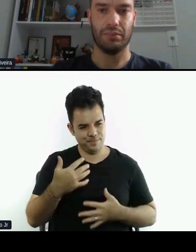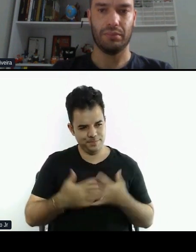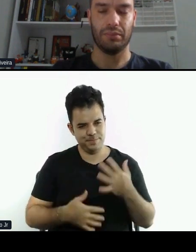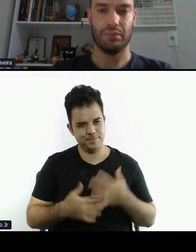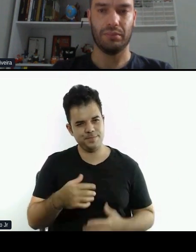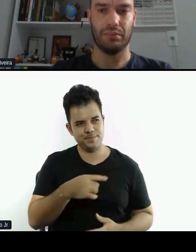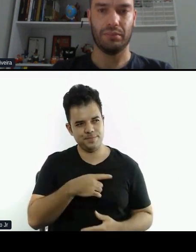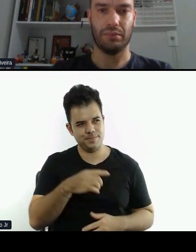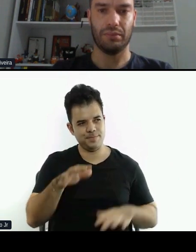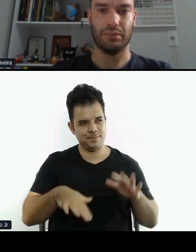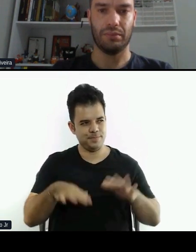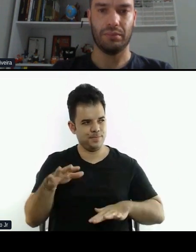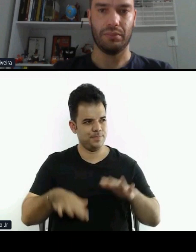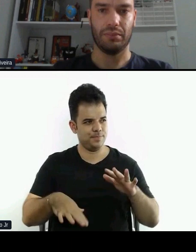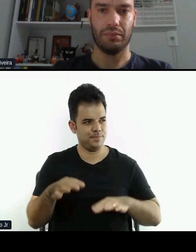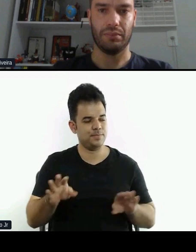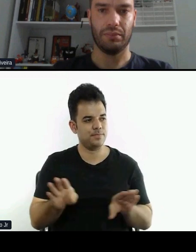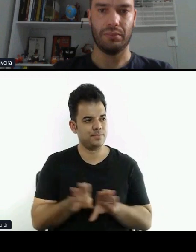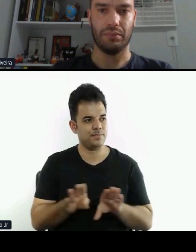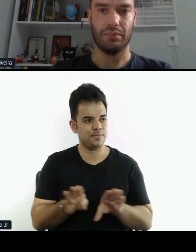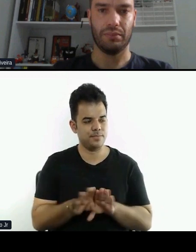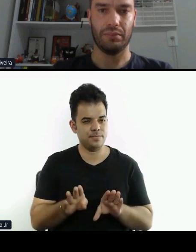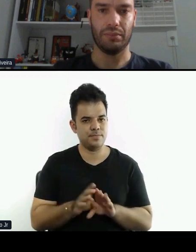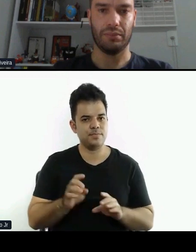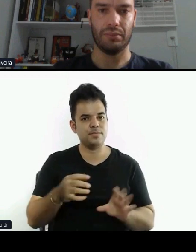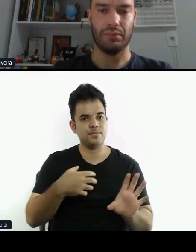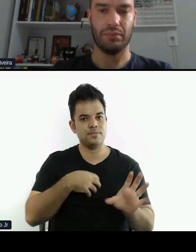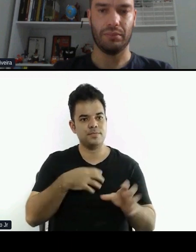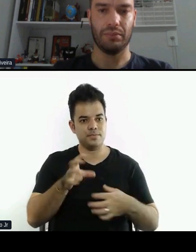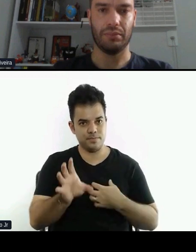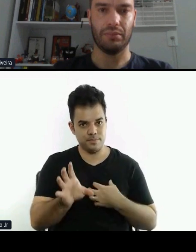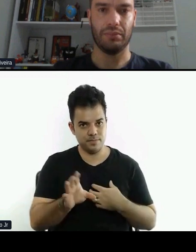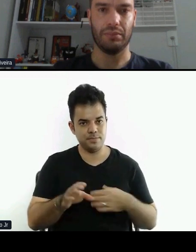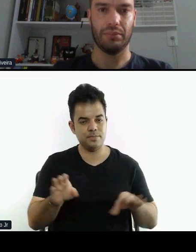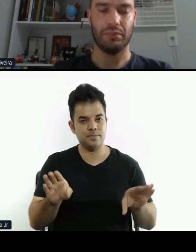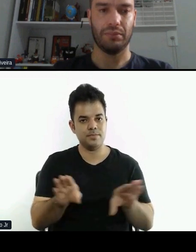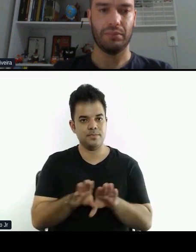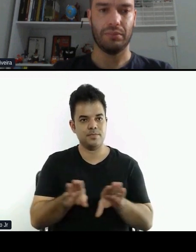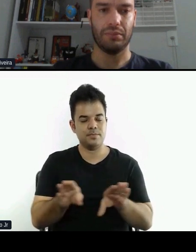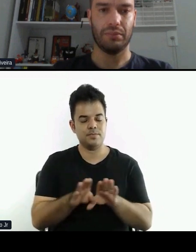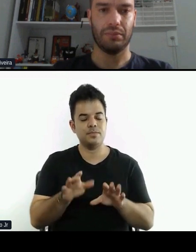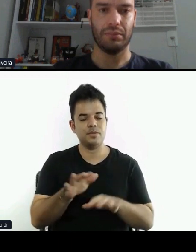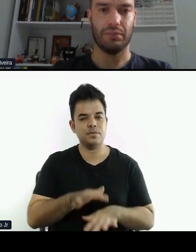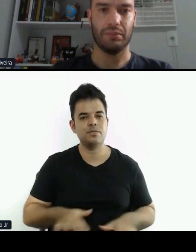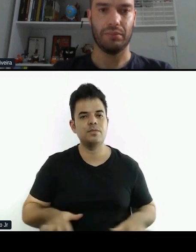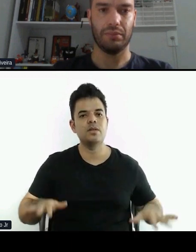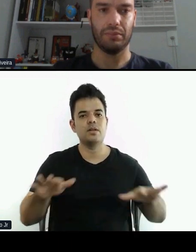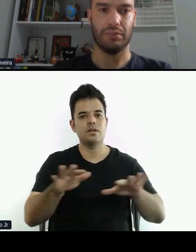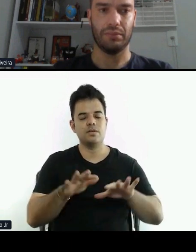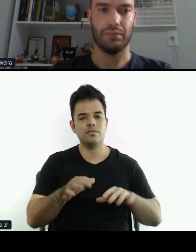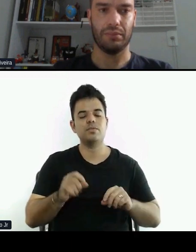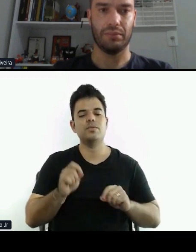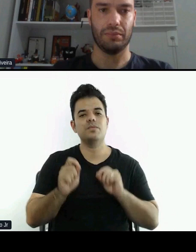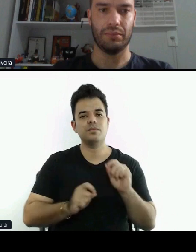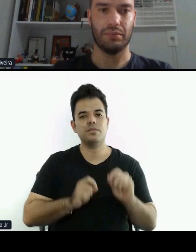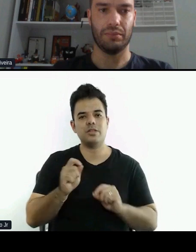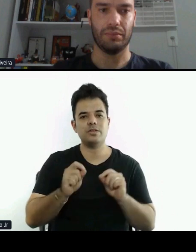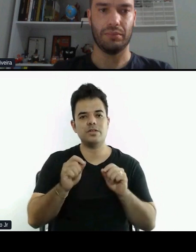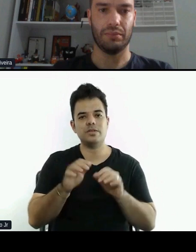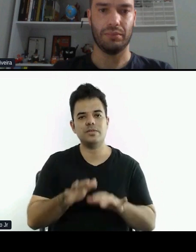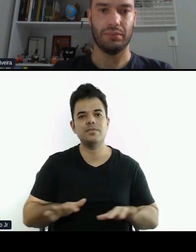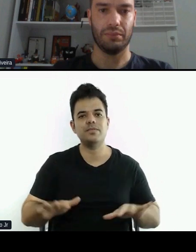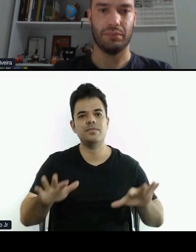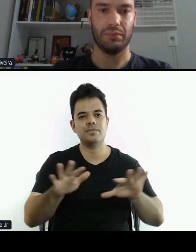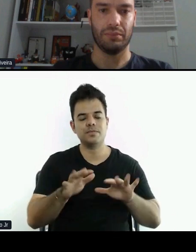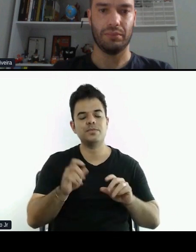eu acho que sem empatia não se começa nada. Mas quando tem, a gente percebe, quando está falando de inclusão, que